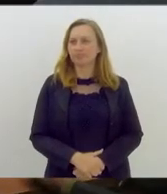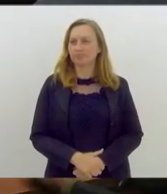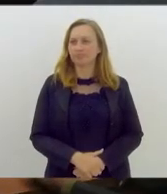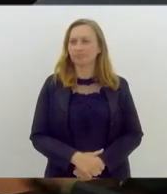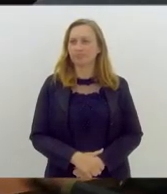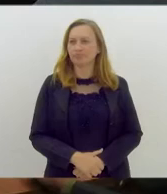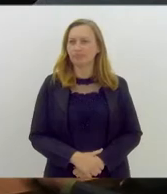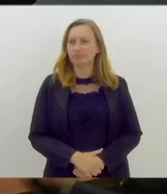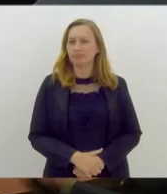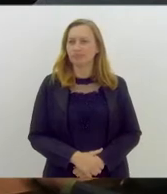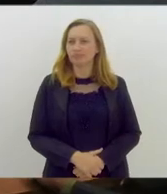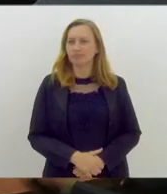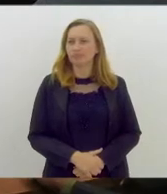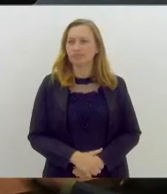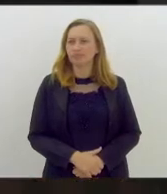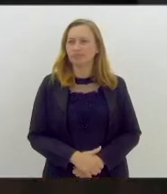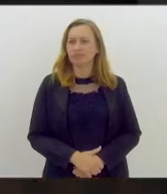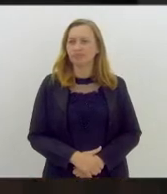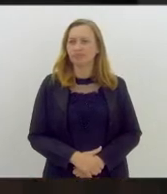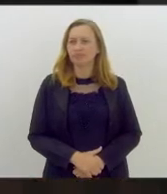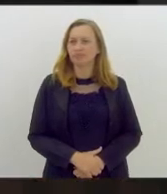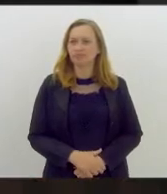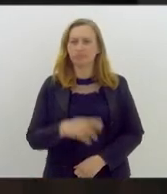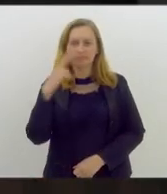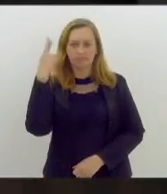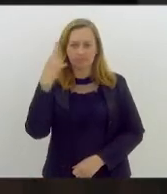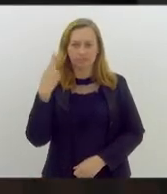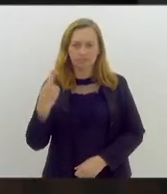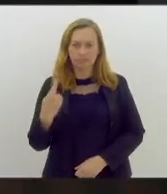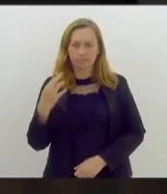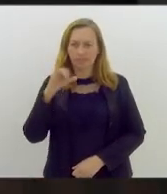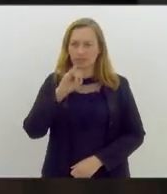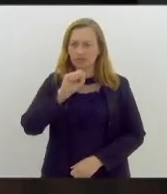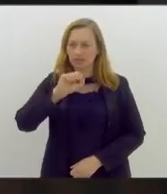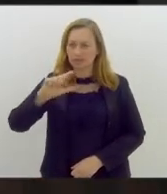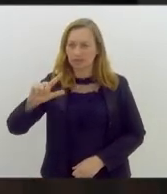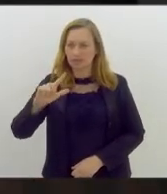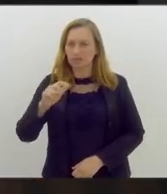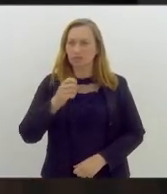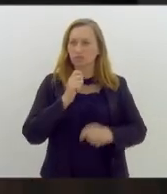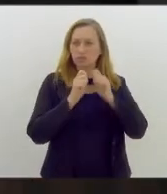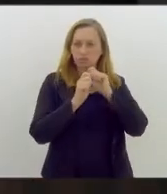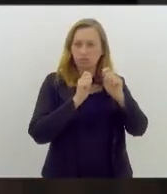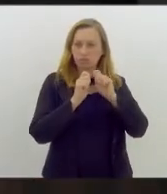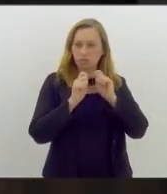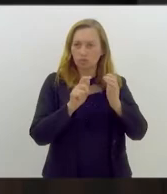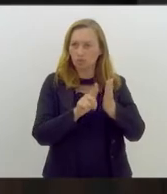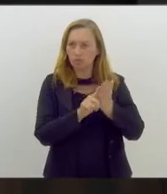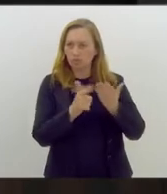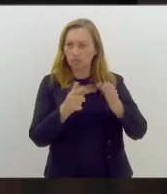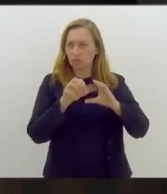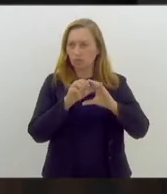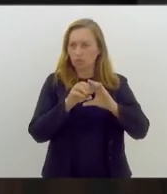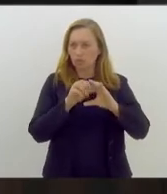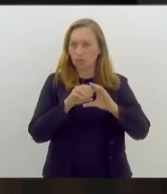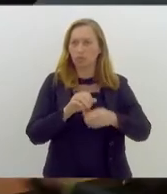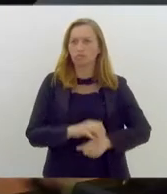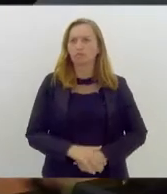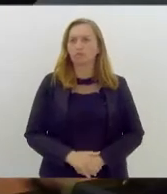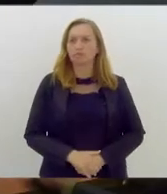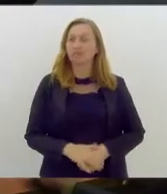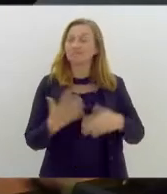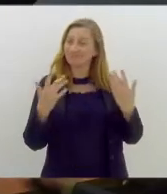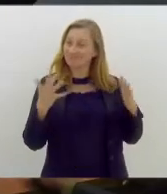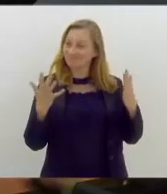A excelentíssima senhora Renata Izal, jornalista do jornal O Globo.